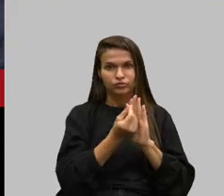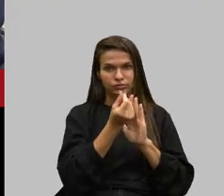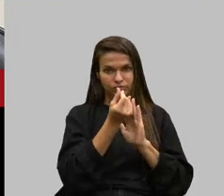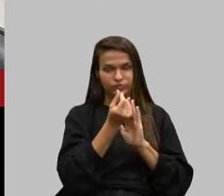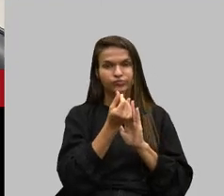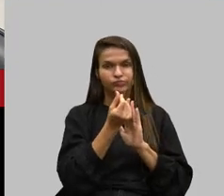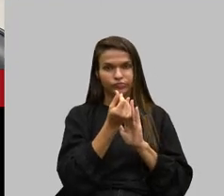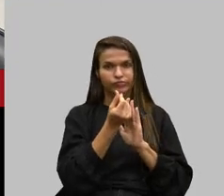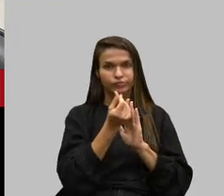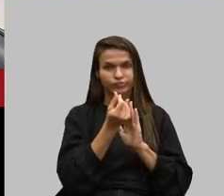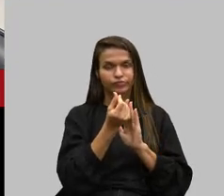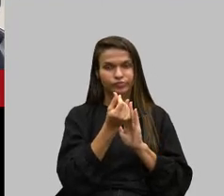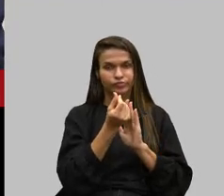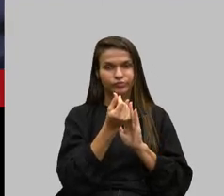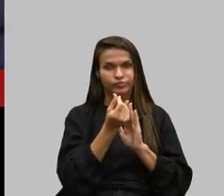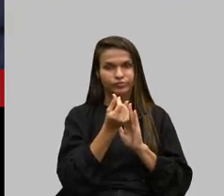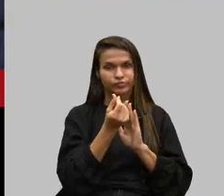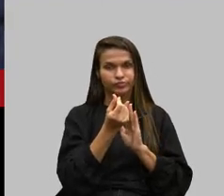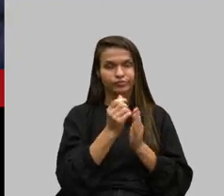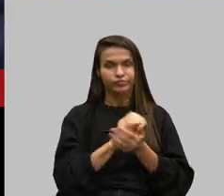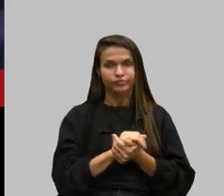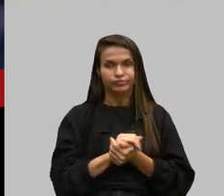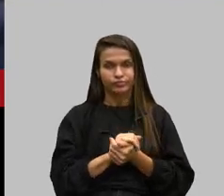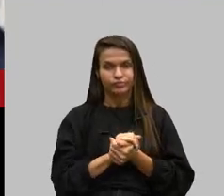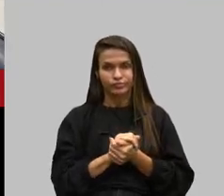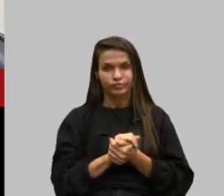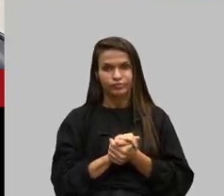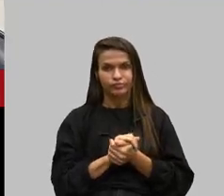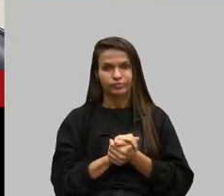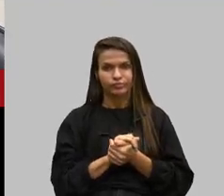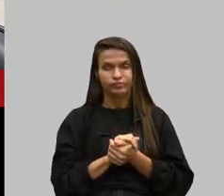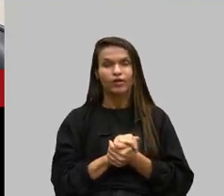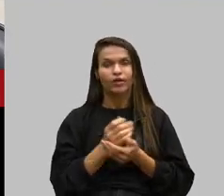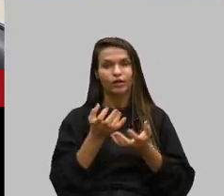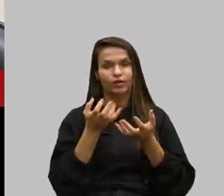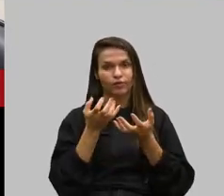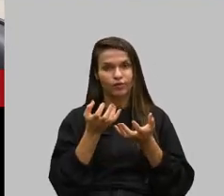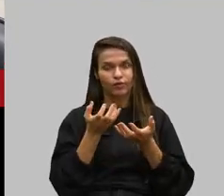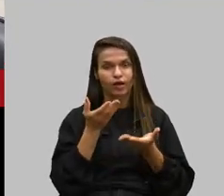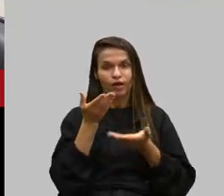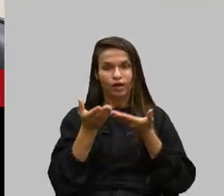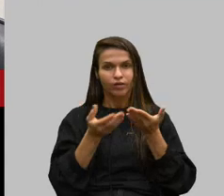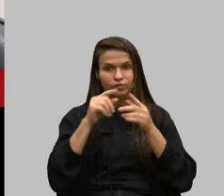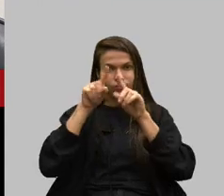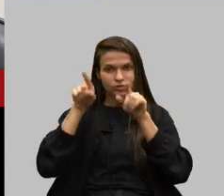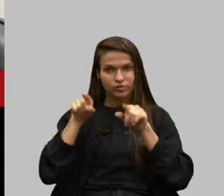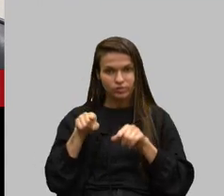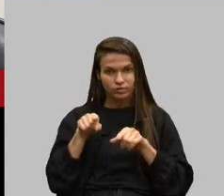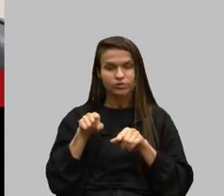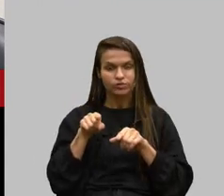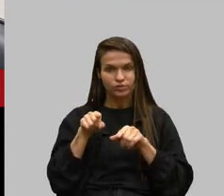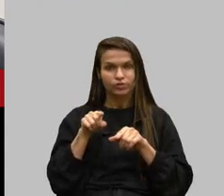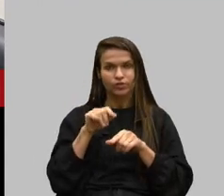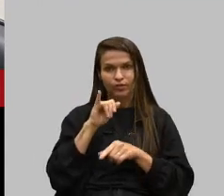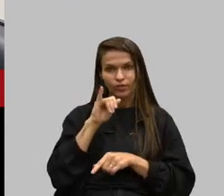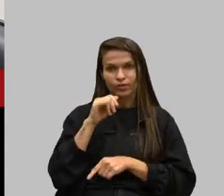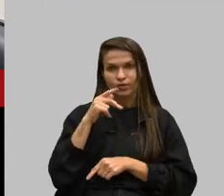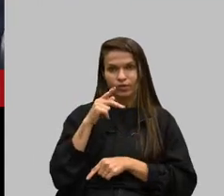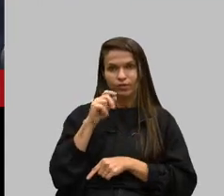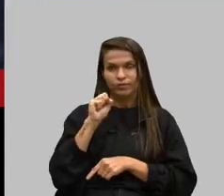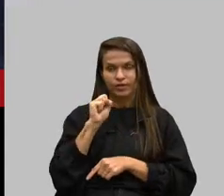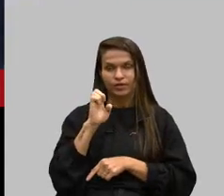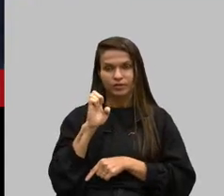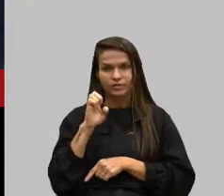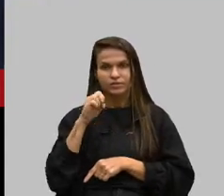para para terminarmos a contraprestação de serviço eu quero atender os servidores do ipseng o governador Romeu Zema quer atender os servidores do